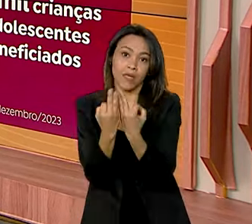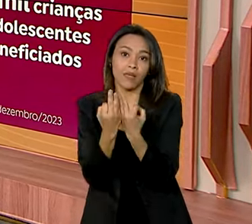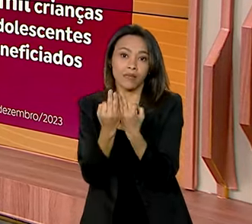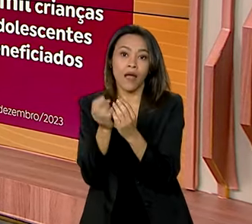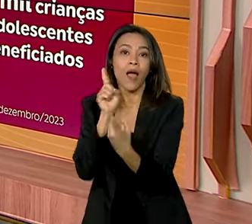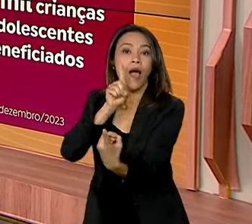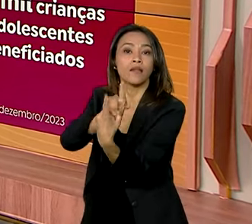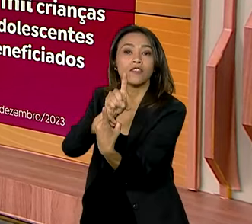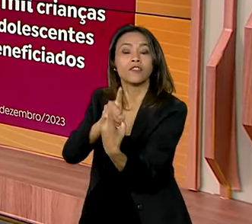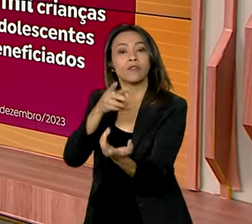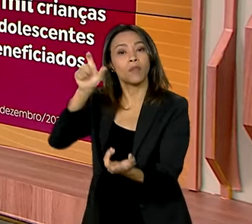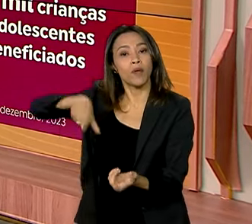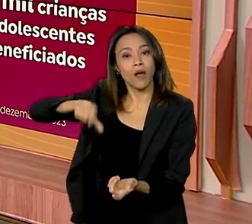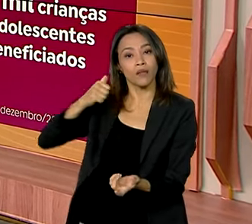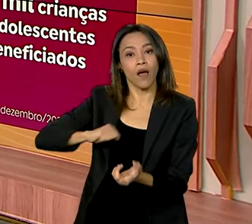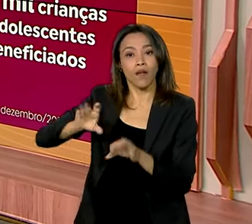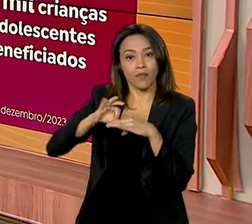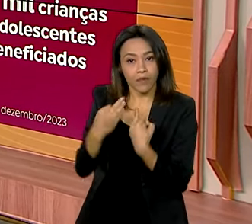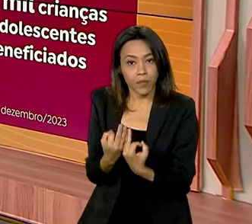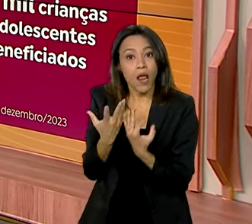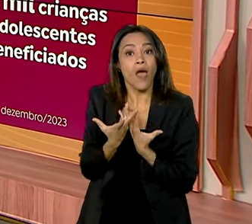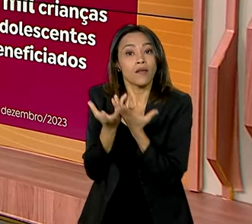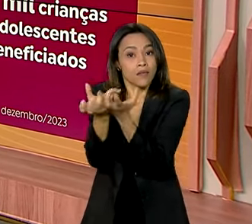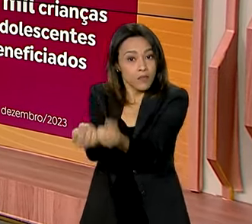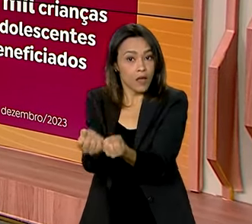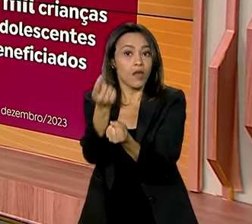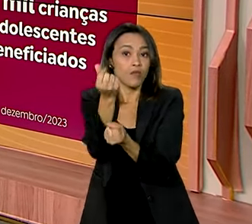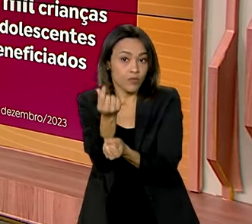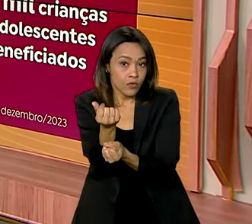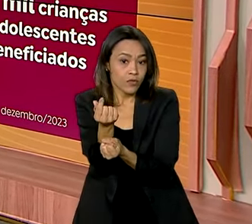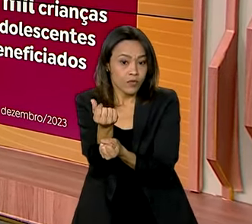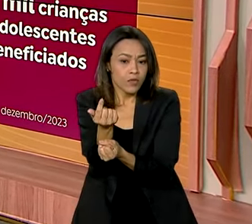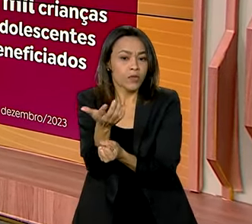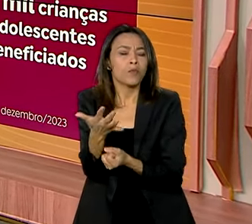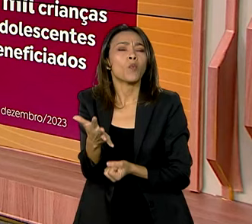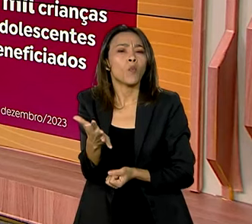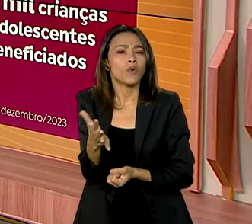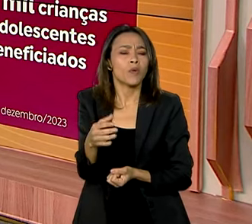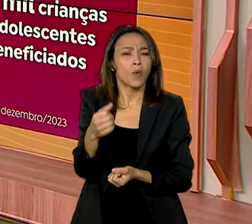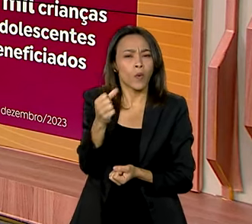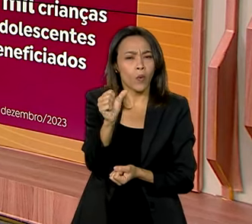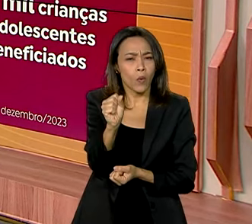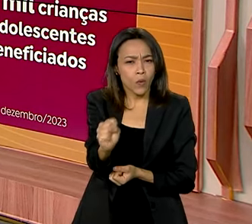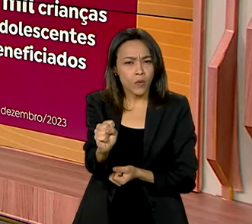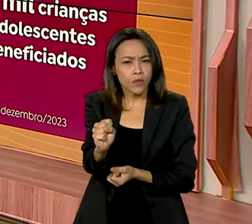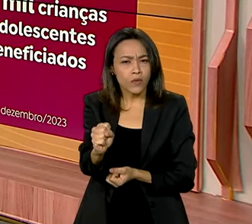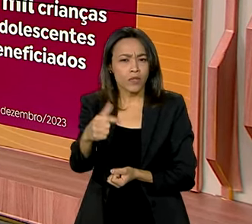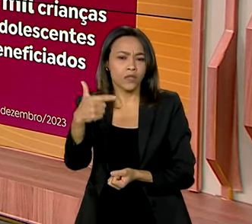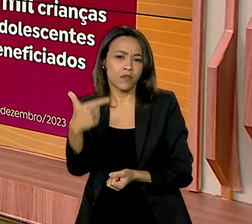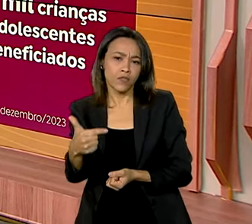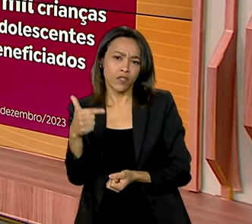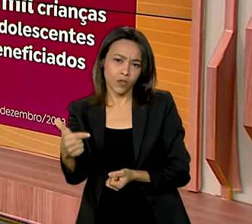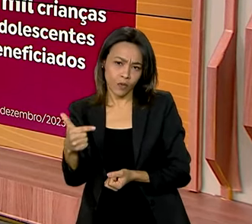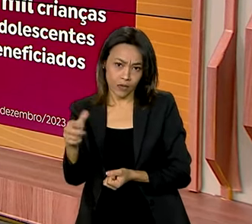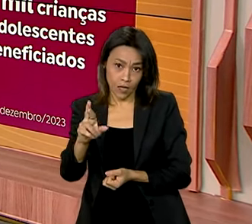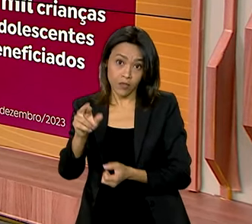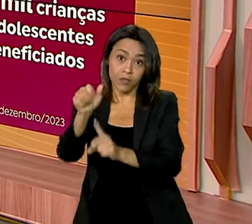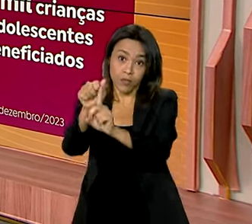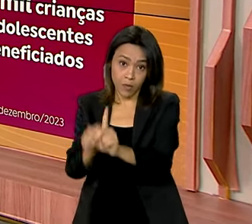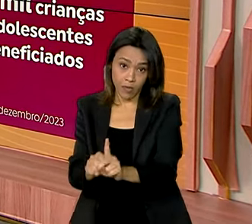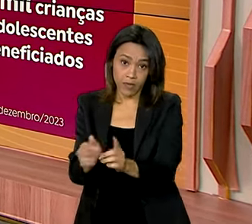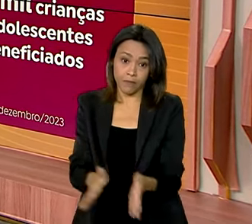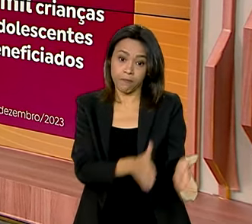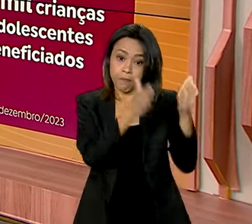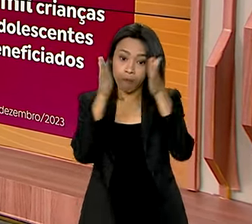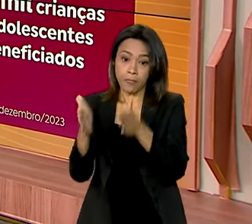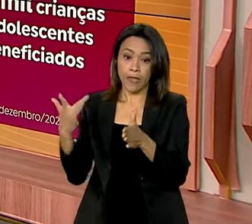pelo programa Bolsa Família. Elas recebem um benefício médio de pouco mais de R$ 822 por mês. Na